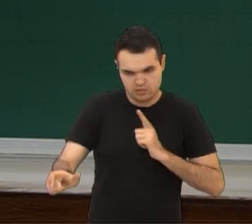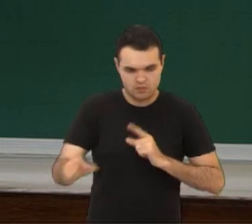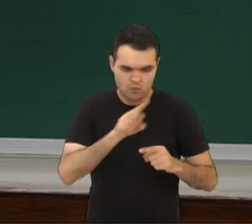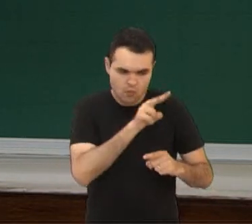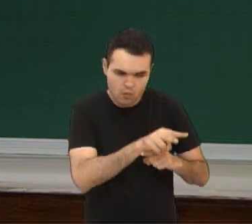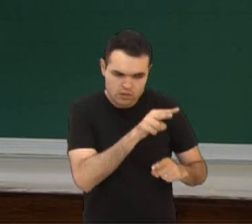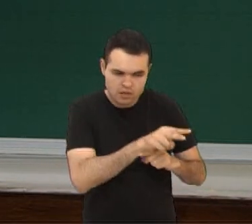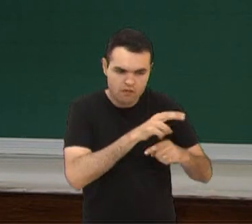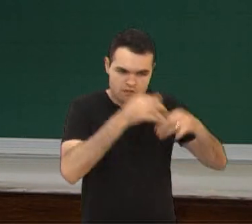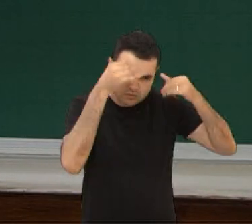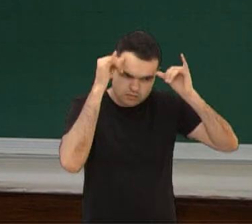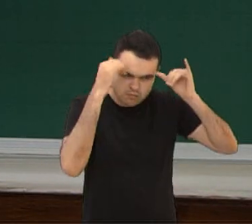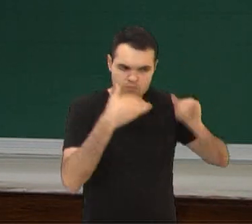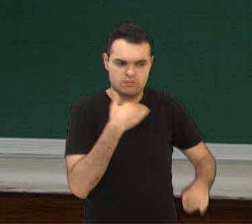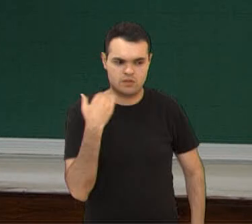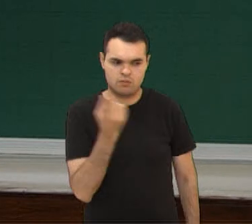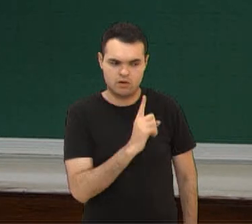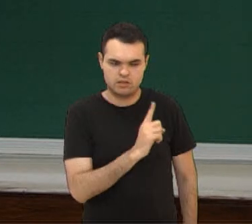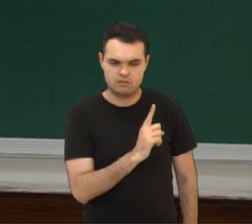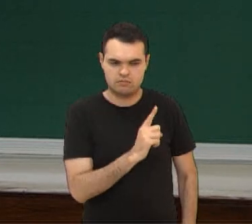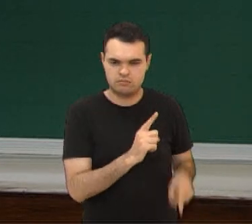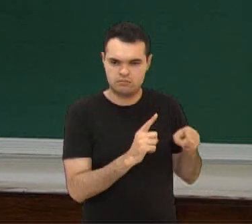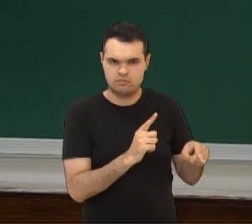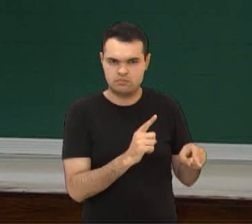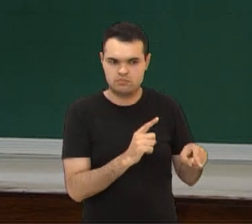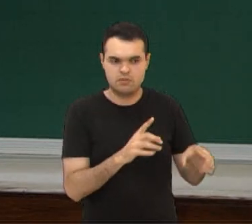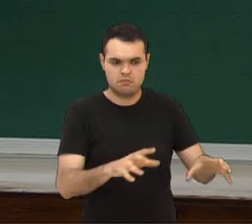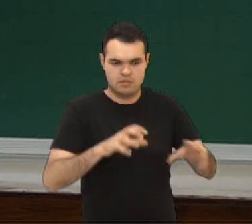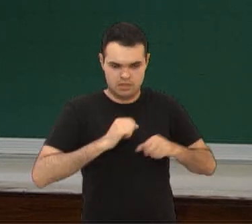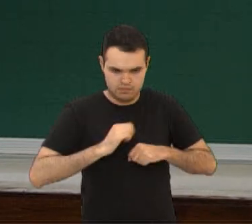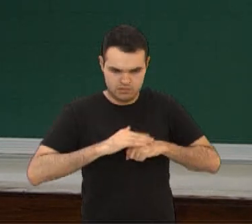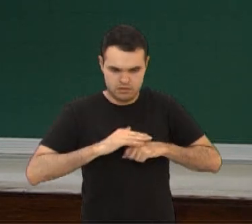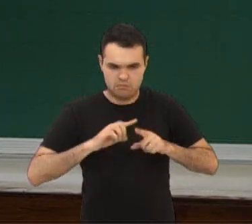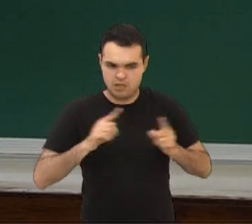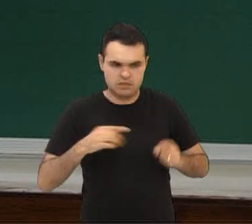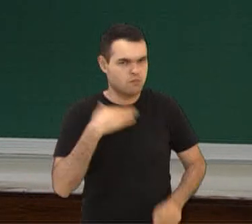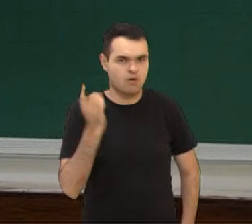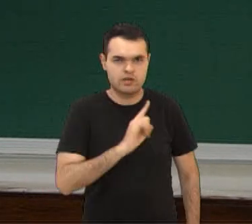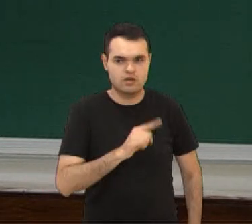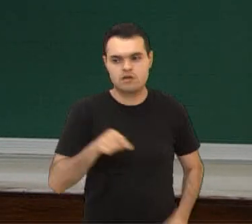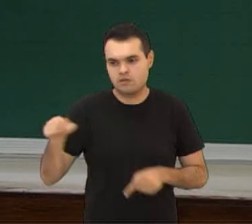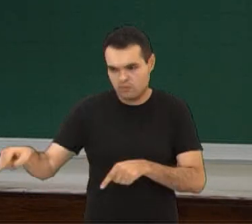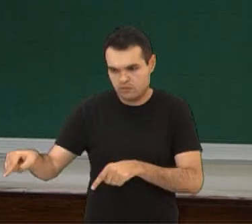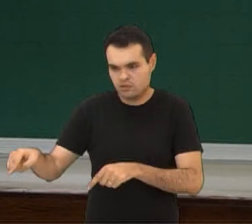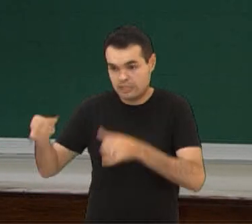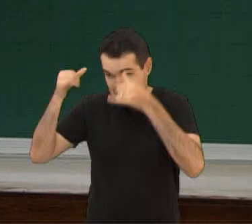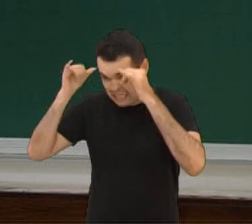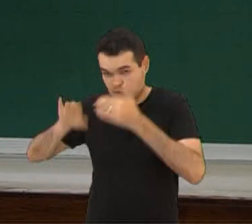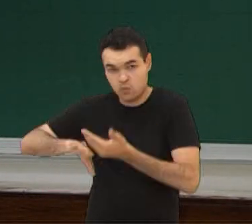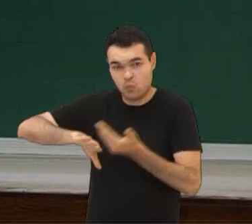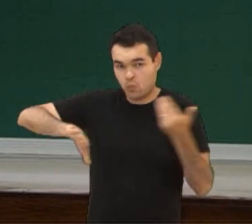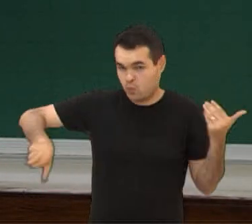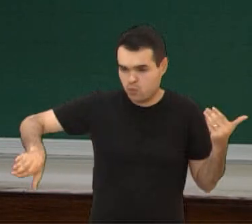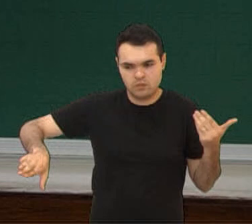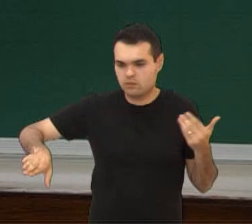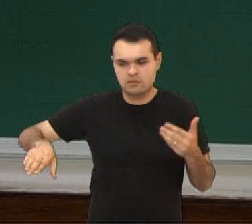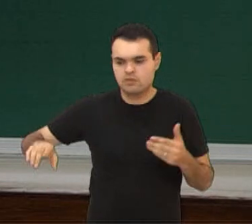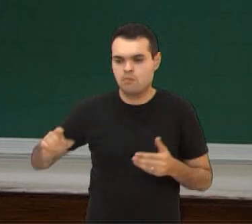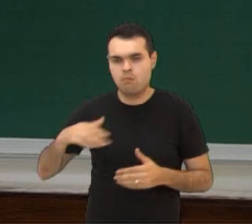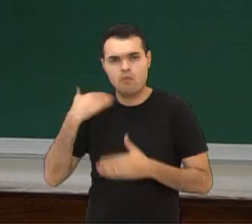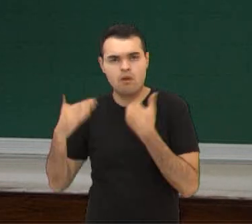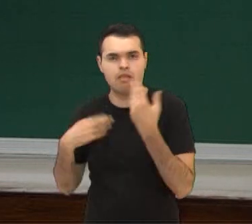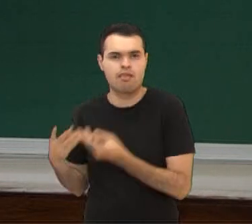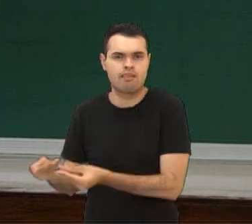gado não morriam. Pegavam a doença, mas não morriam, enquanto as outras sofriam muito e acabavam, na maioria das vezes,